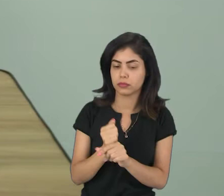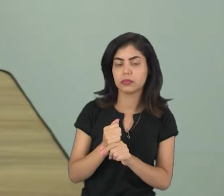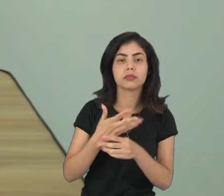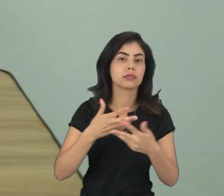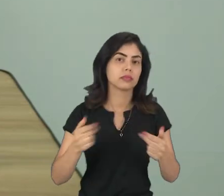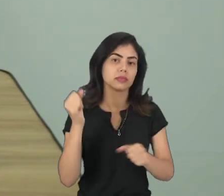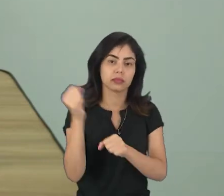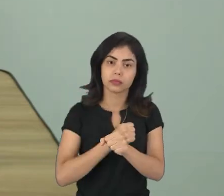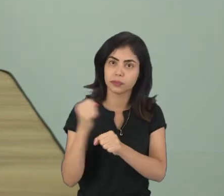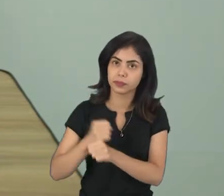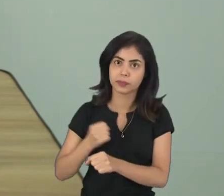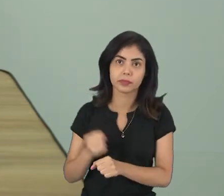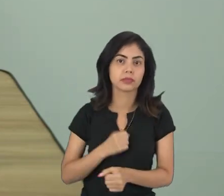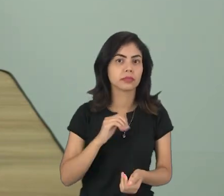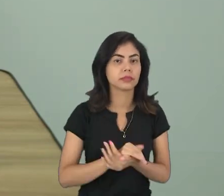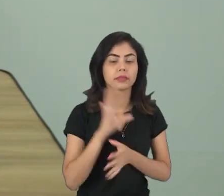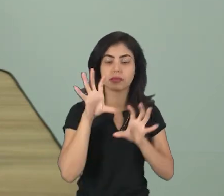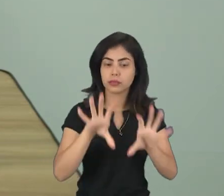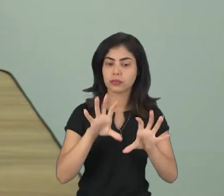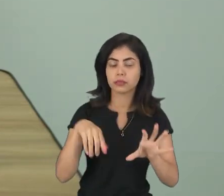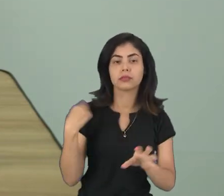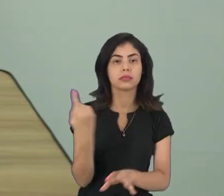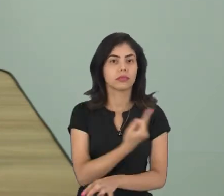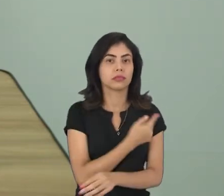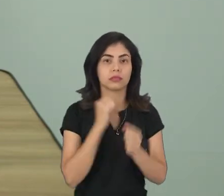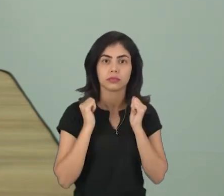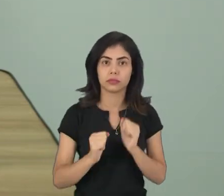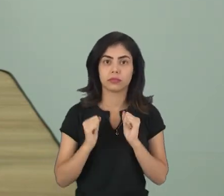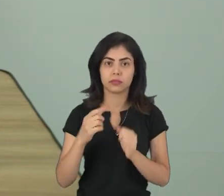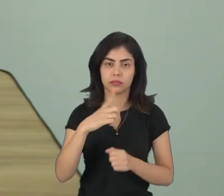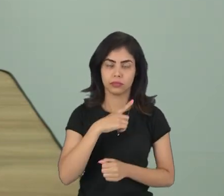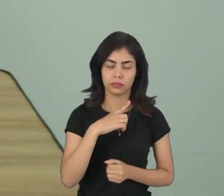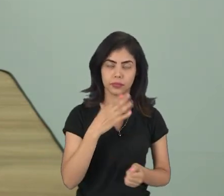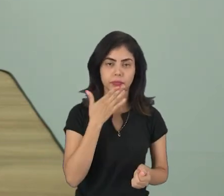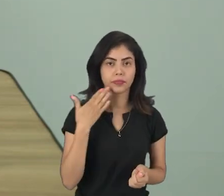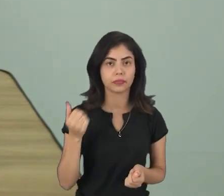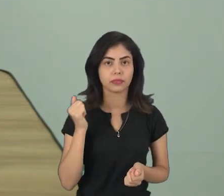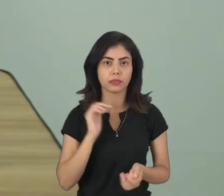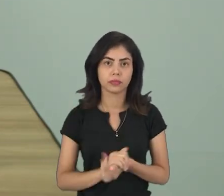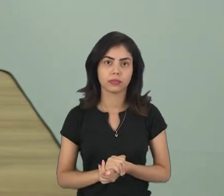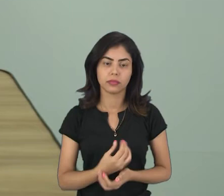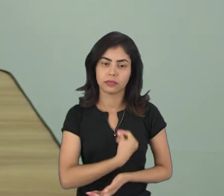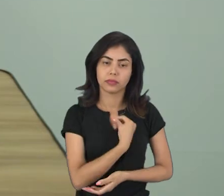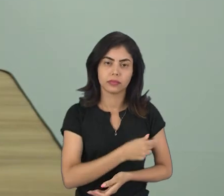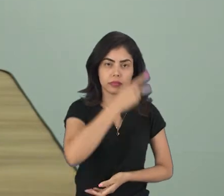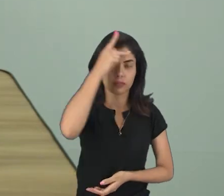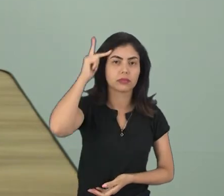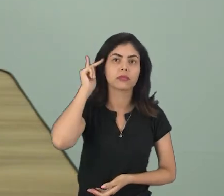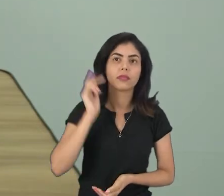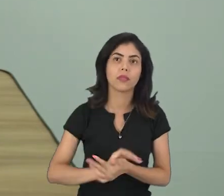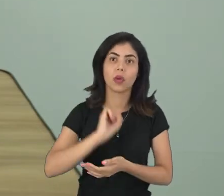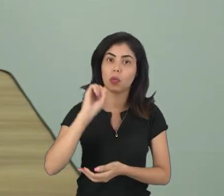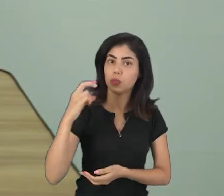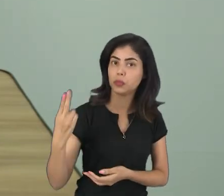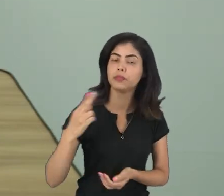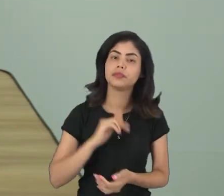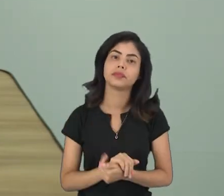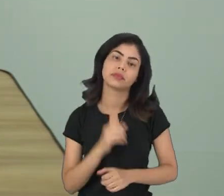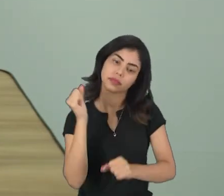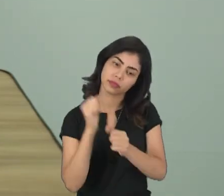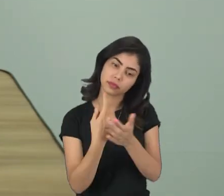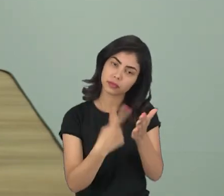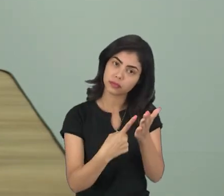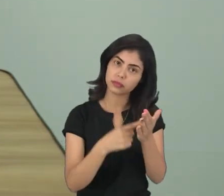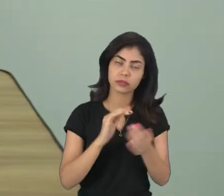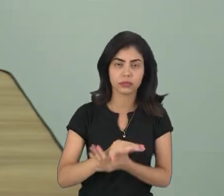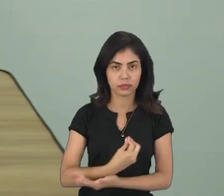das construções, para que assim pudesse ser melhor para a vida das pessoas. Ou seja, as